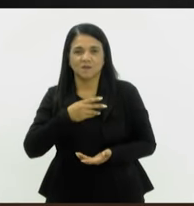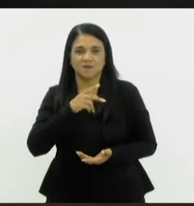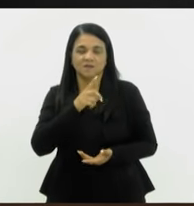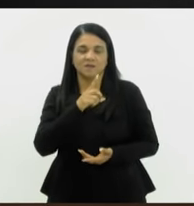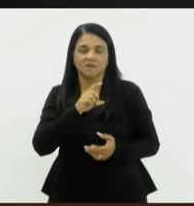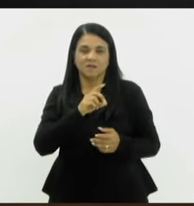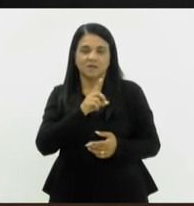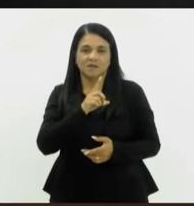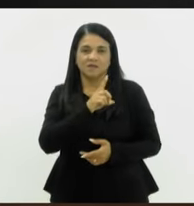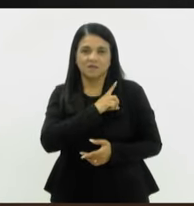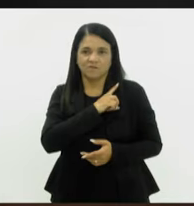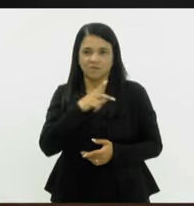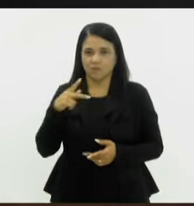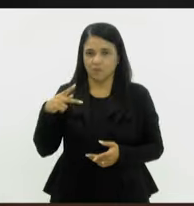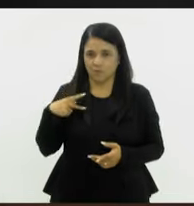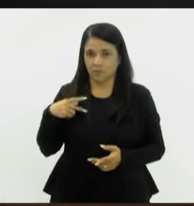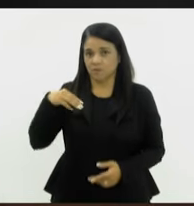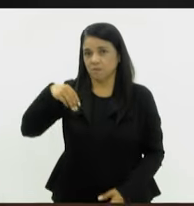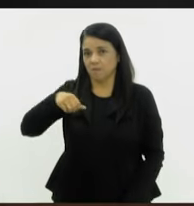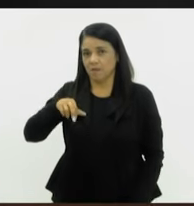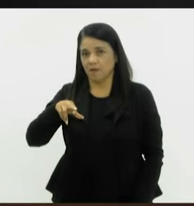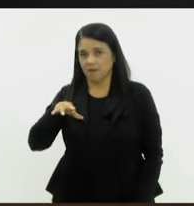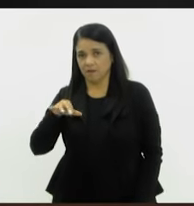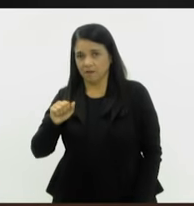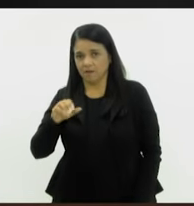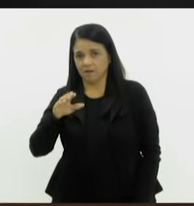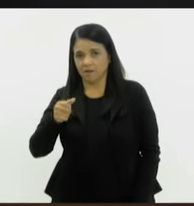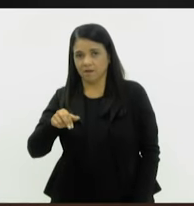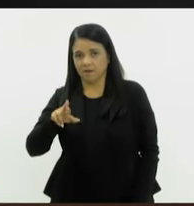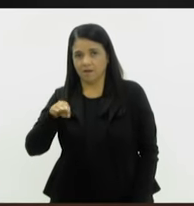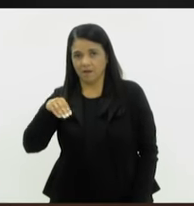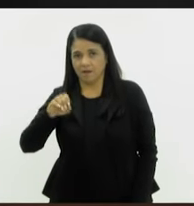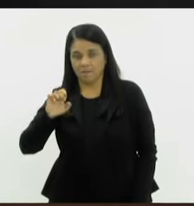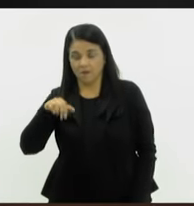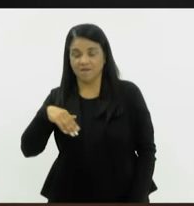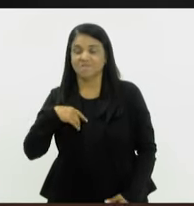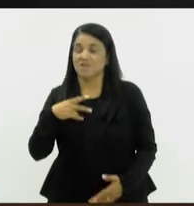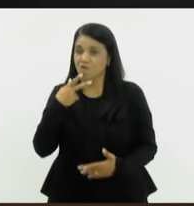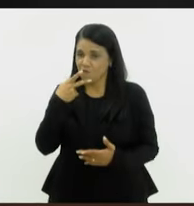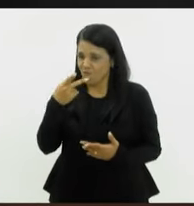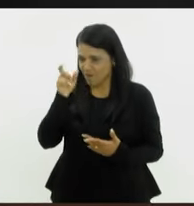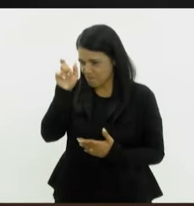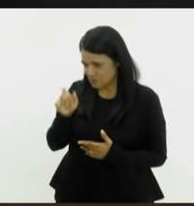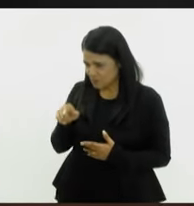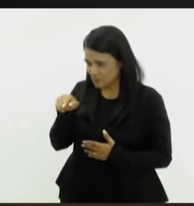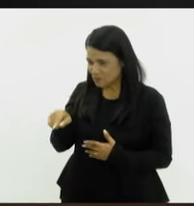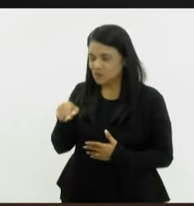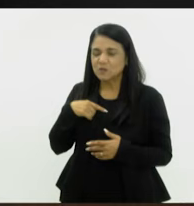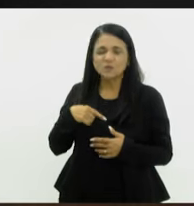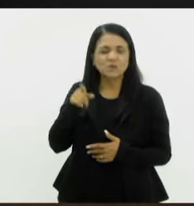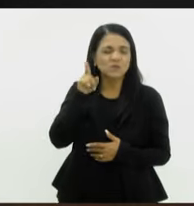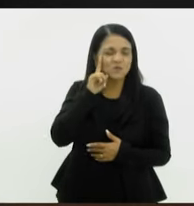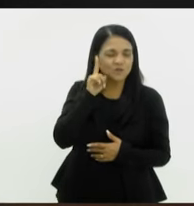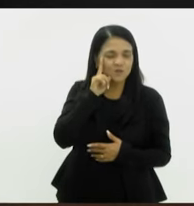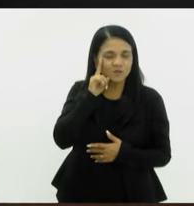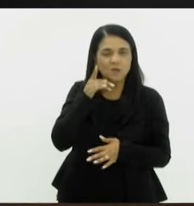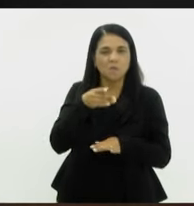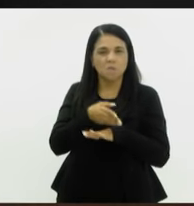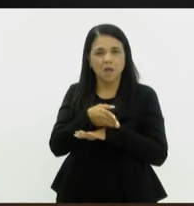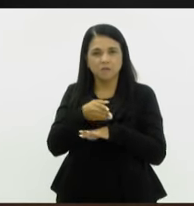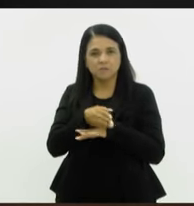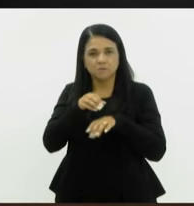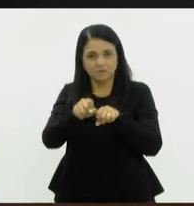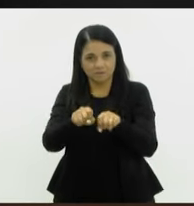Carmen Que também está conosco aqui não posso deixar de falar eh da sua pessoa que está todos os dias com a gente aqui na